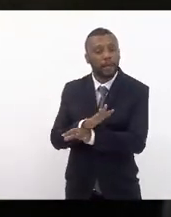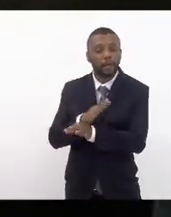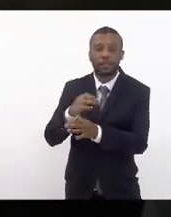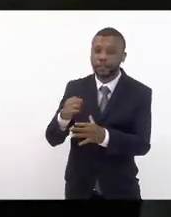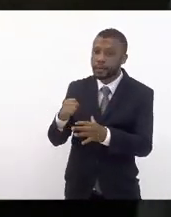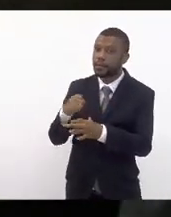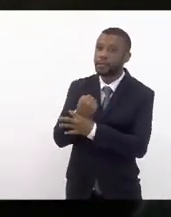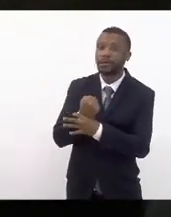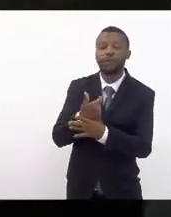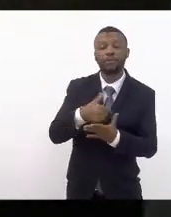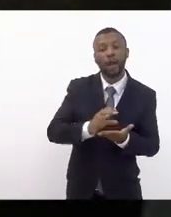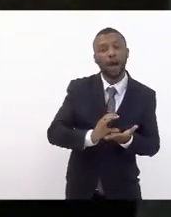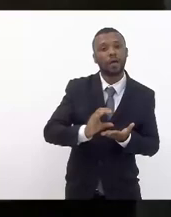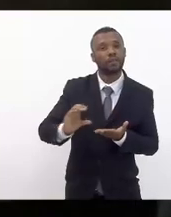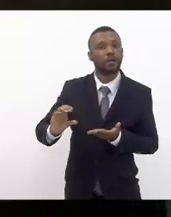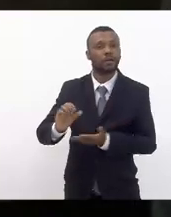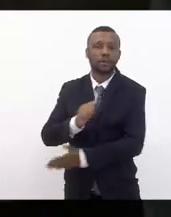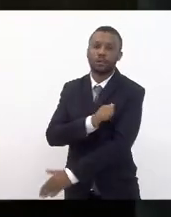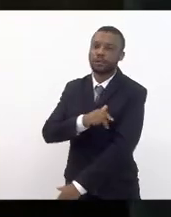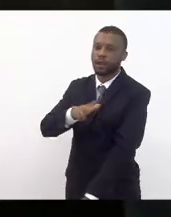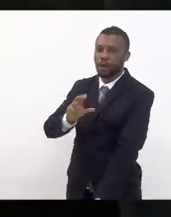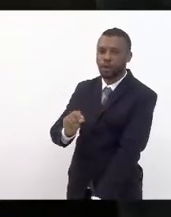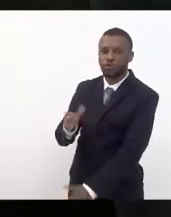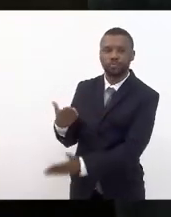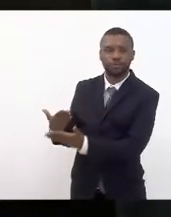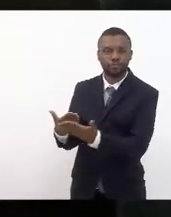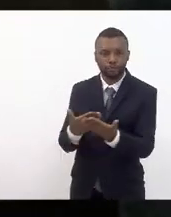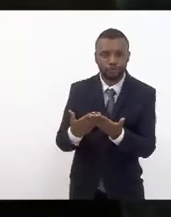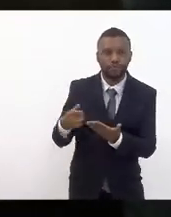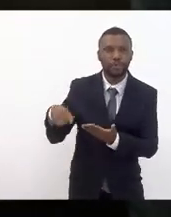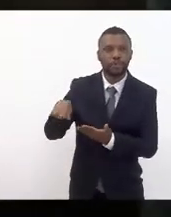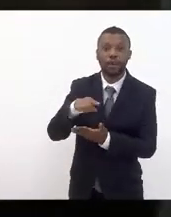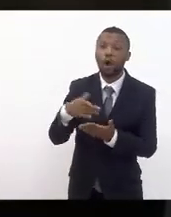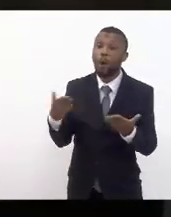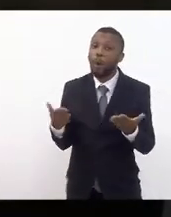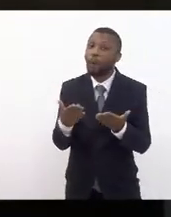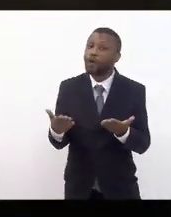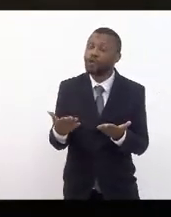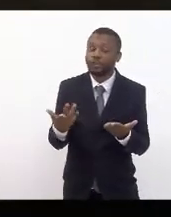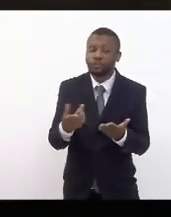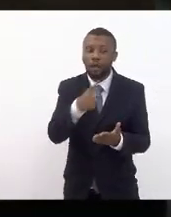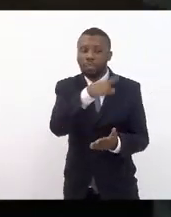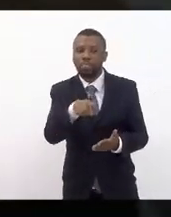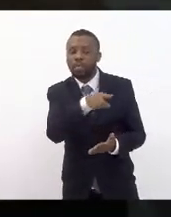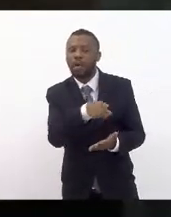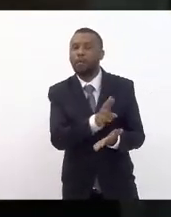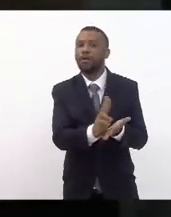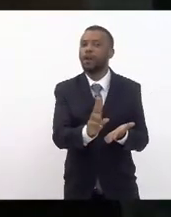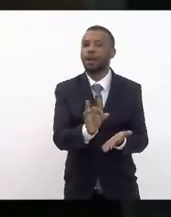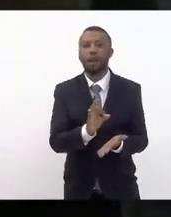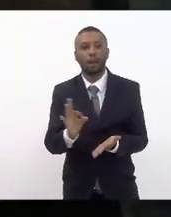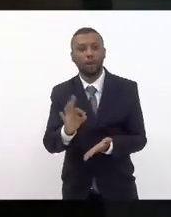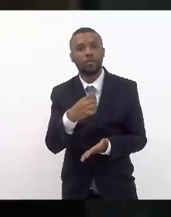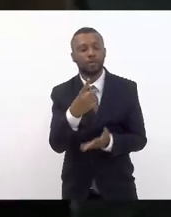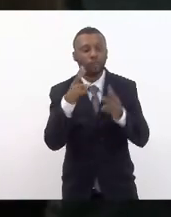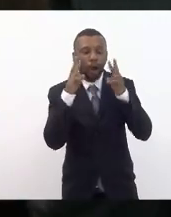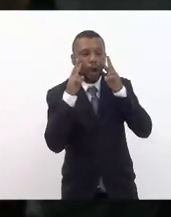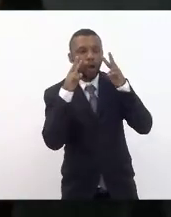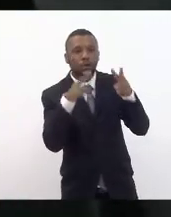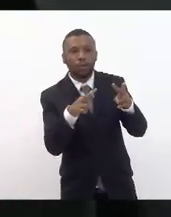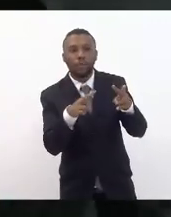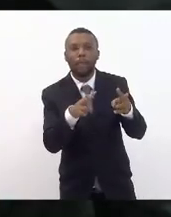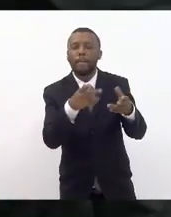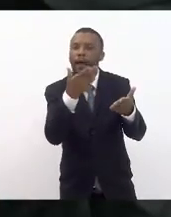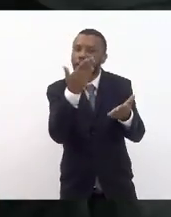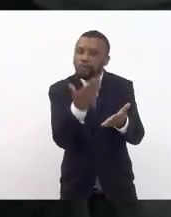assistência estudantil. Então, hoje, aqui, não estamos extinguindo uma universidade. Estamos, sim, reconhecendo uma derrota